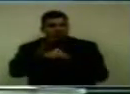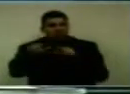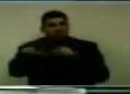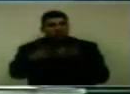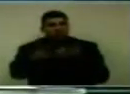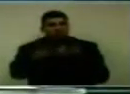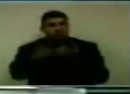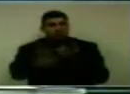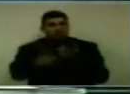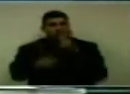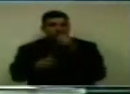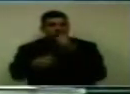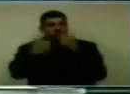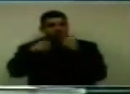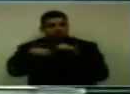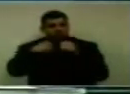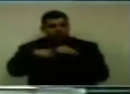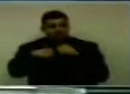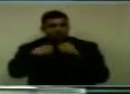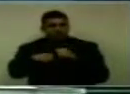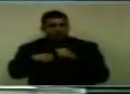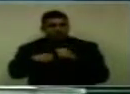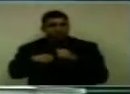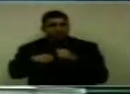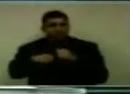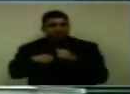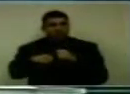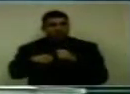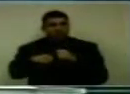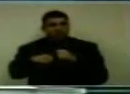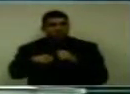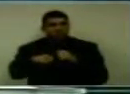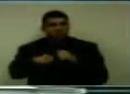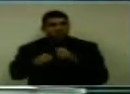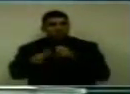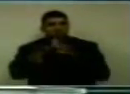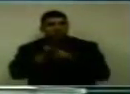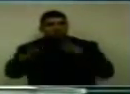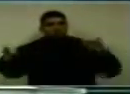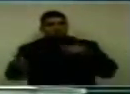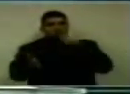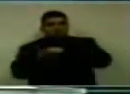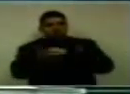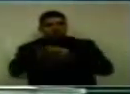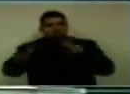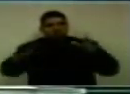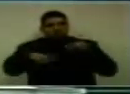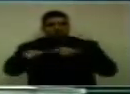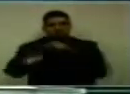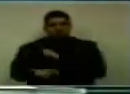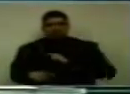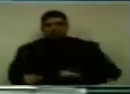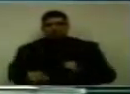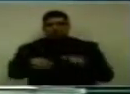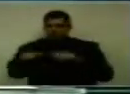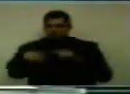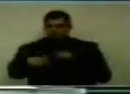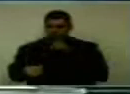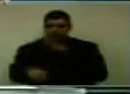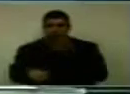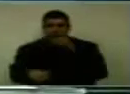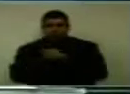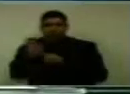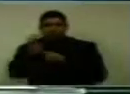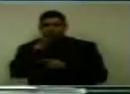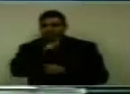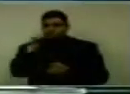eficiência. Água precisa, primeiro, ter maior firmeza e maior autoridade do poder concedente, que